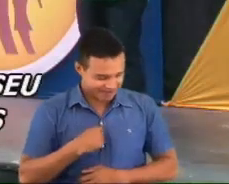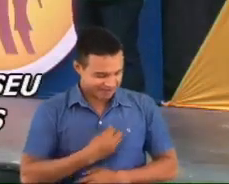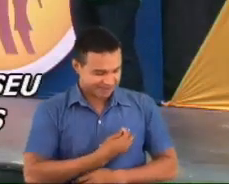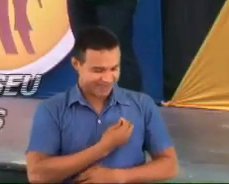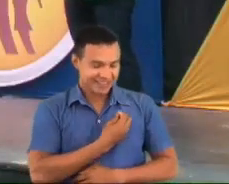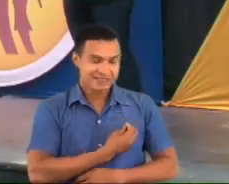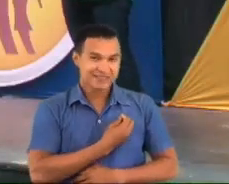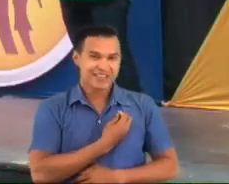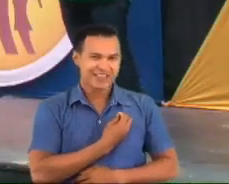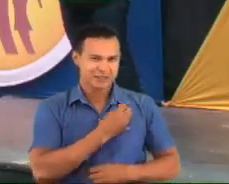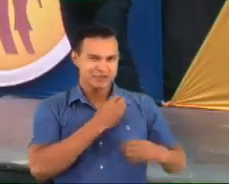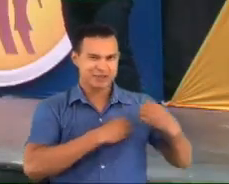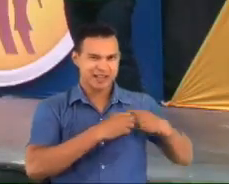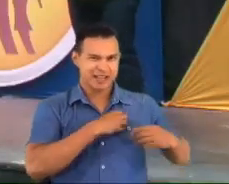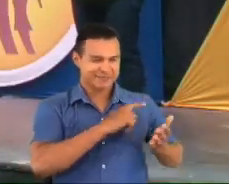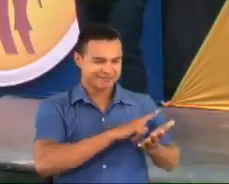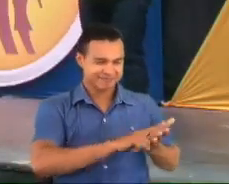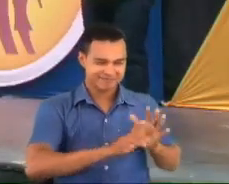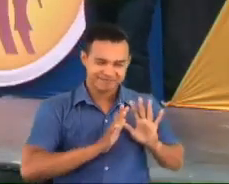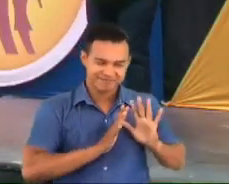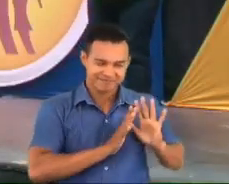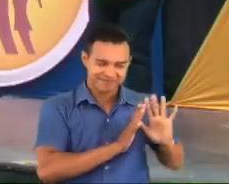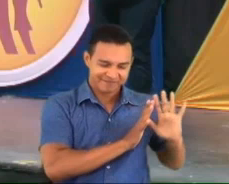que não é